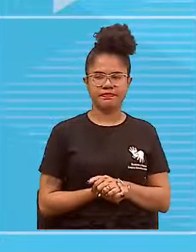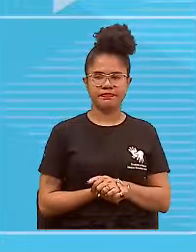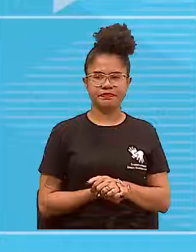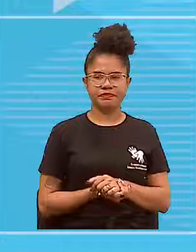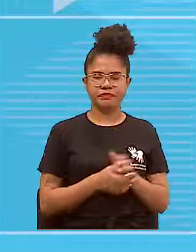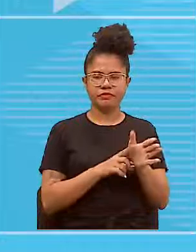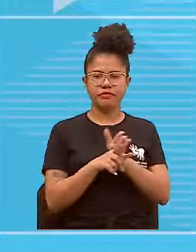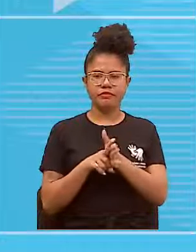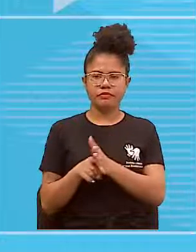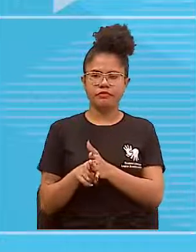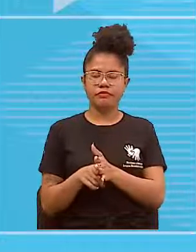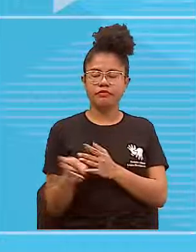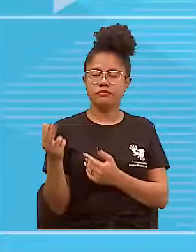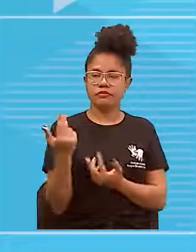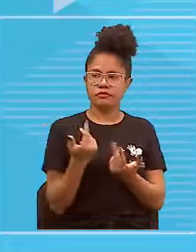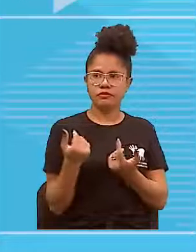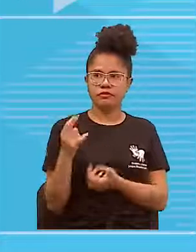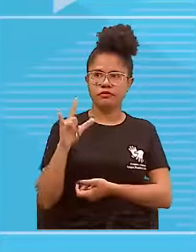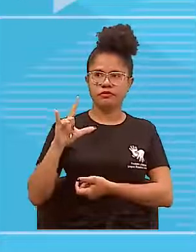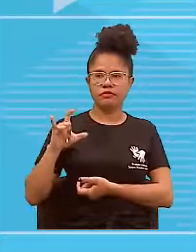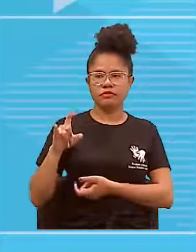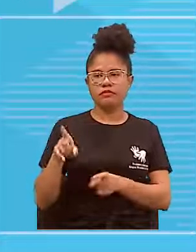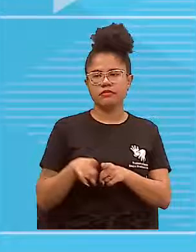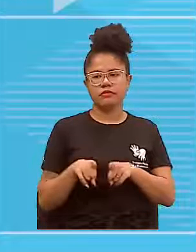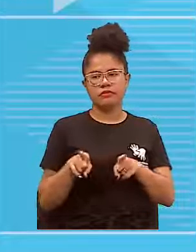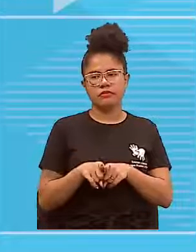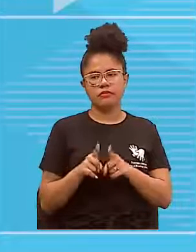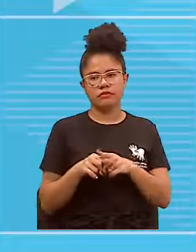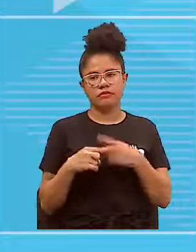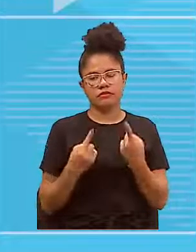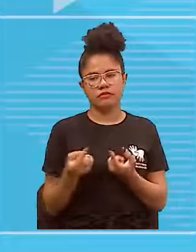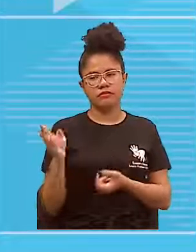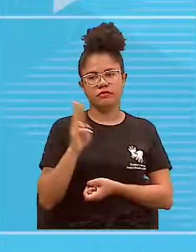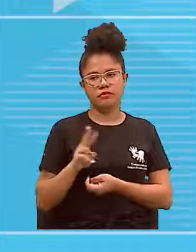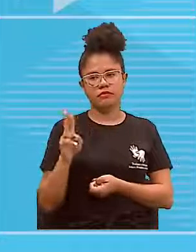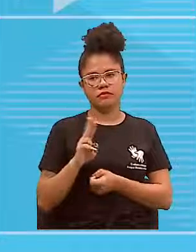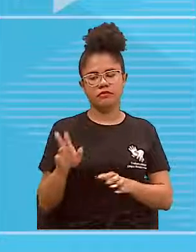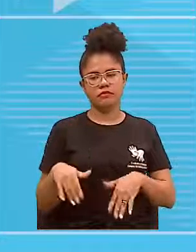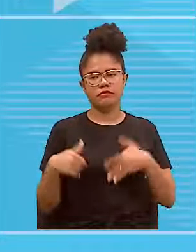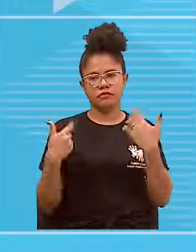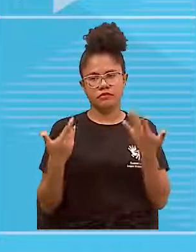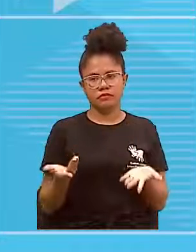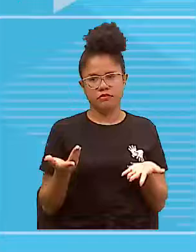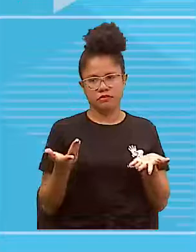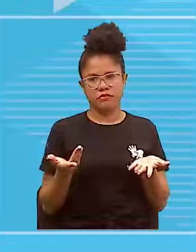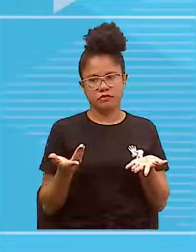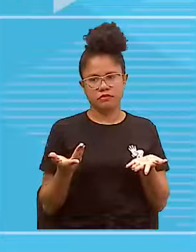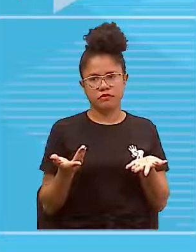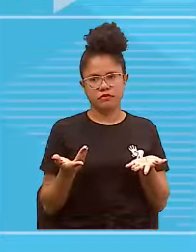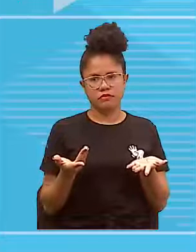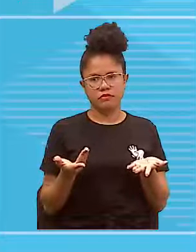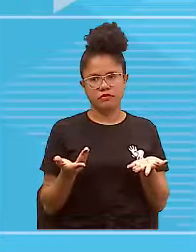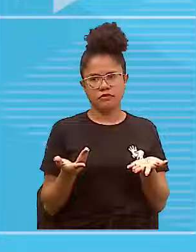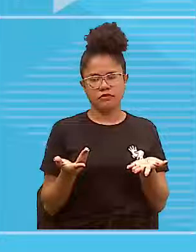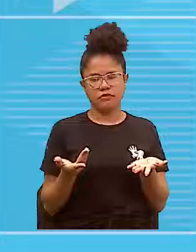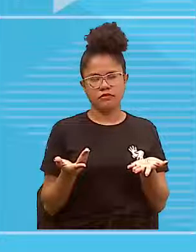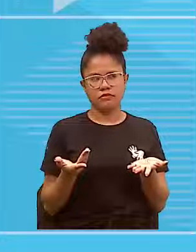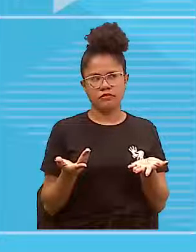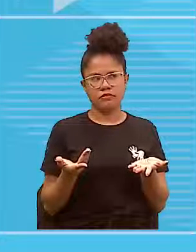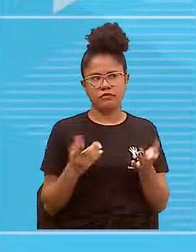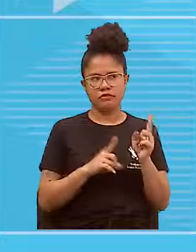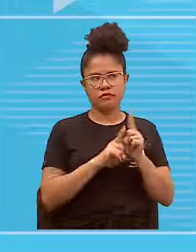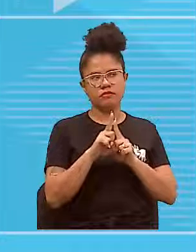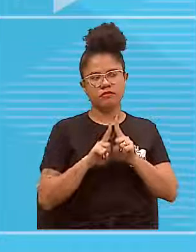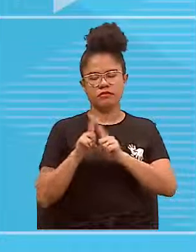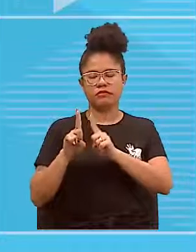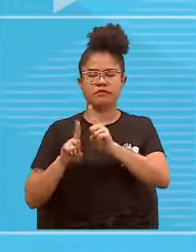É a mesma coisa do Instagram. Só que o Instagram, ele utiliza os algoritmos. Instagram,